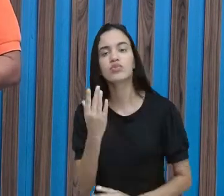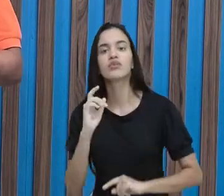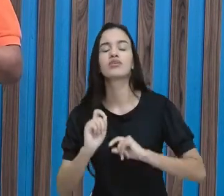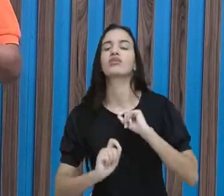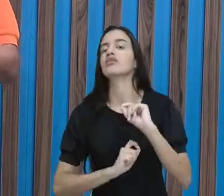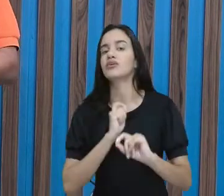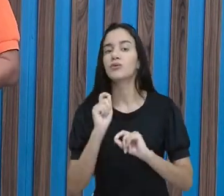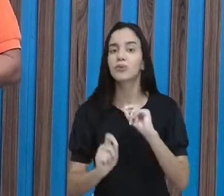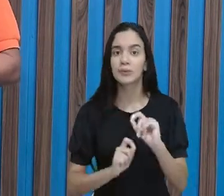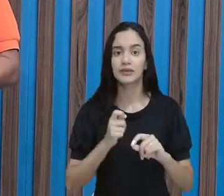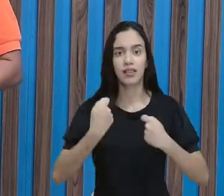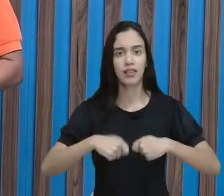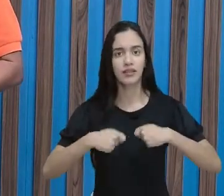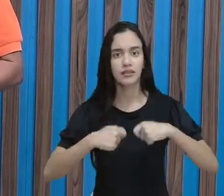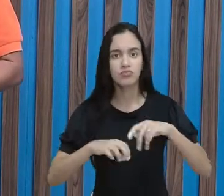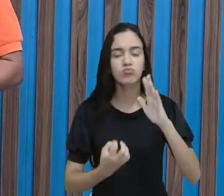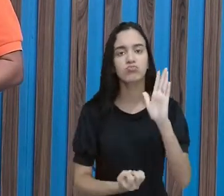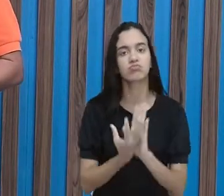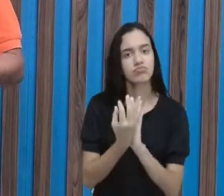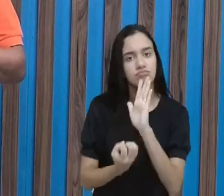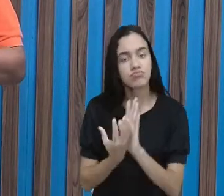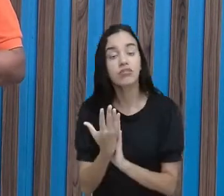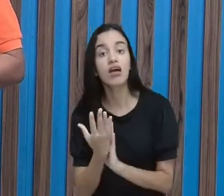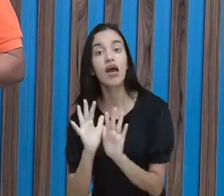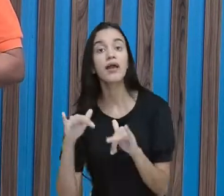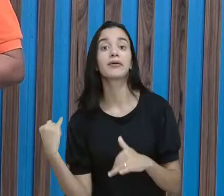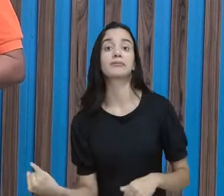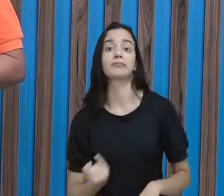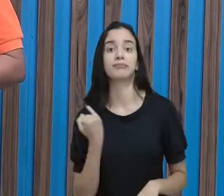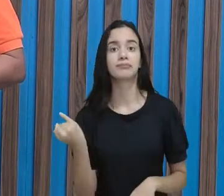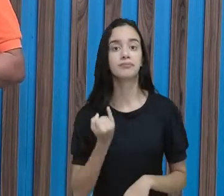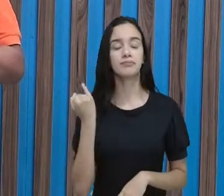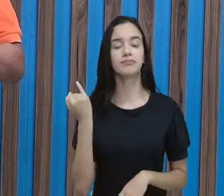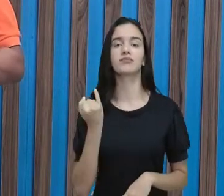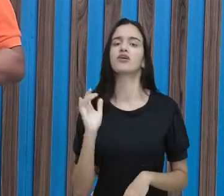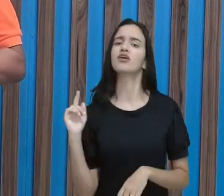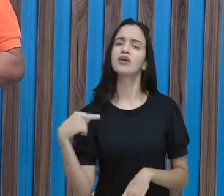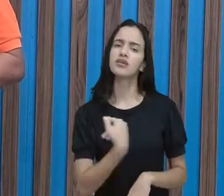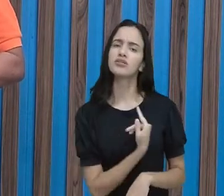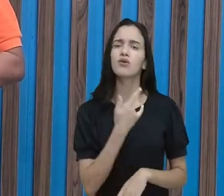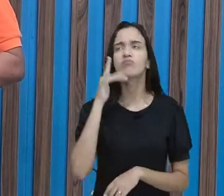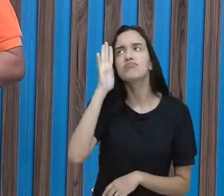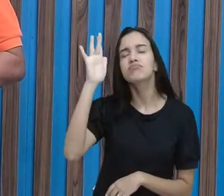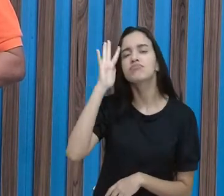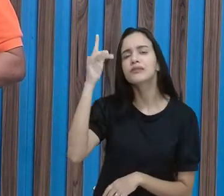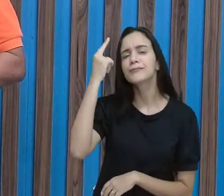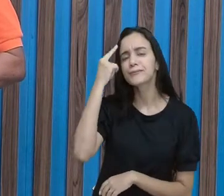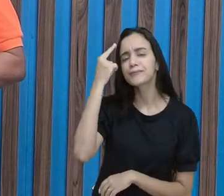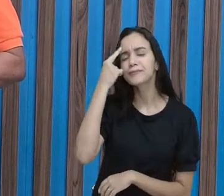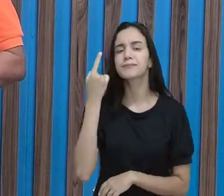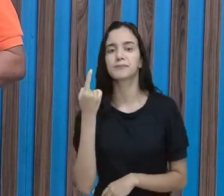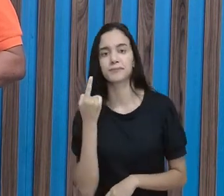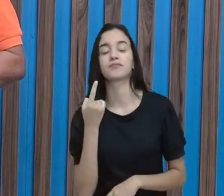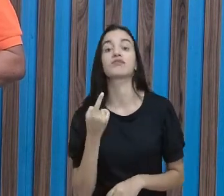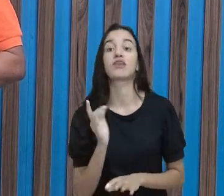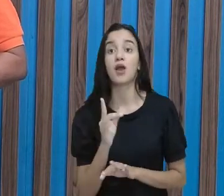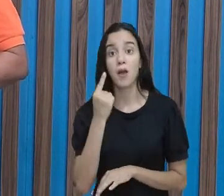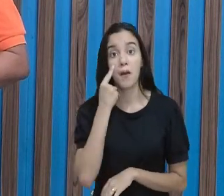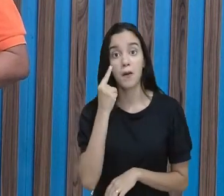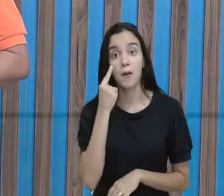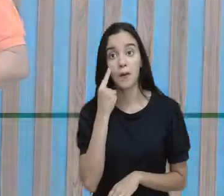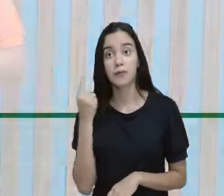essas necessidades vão surgindo. Então, é muito importante a gente refletir sobre isso. Olha